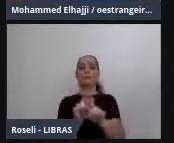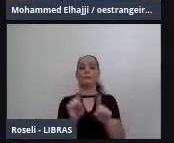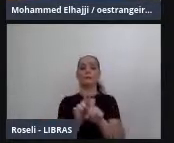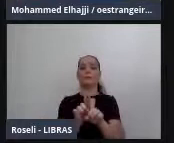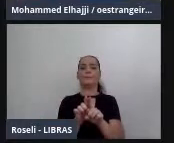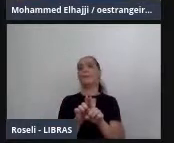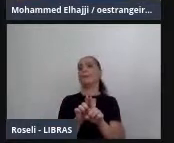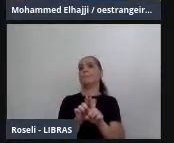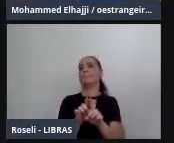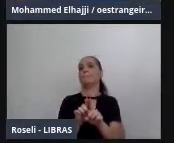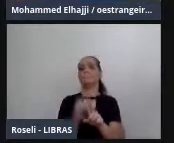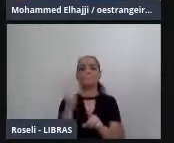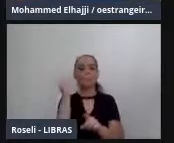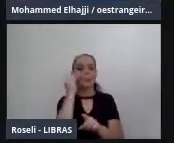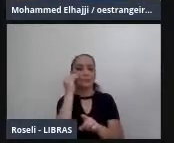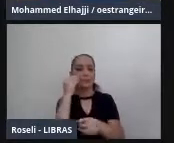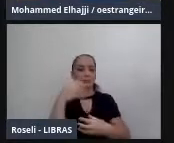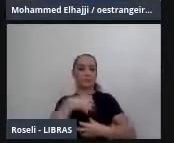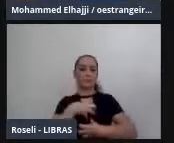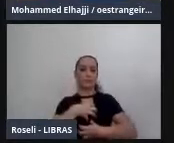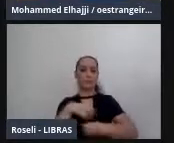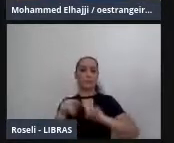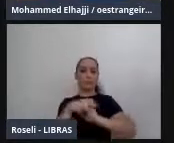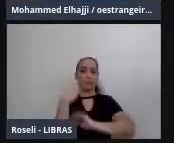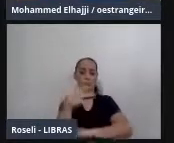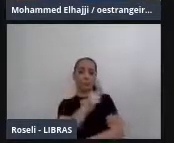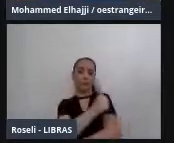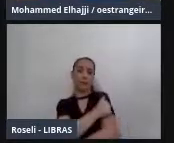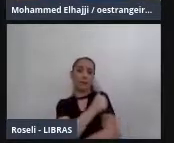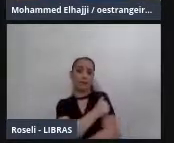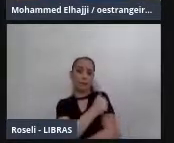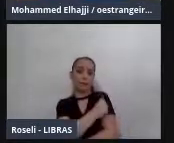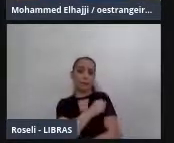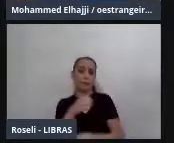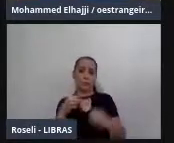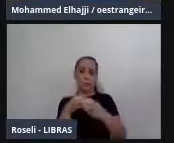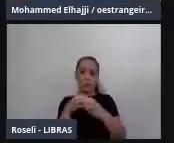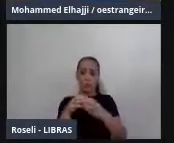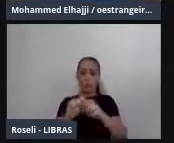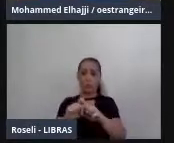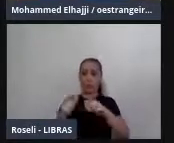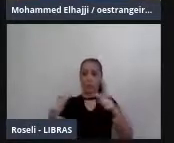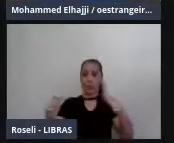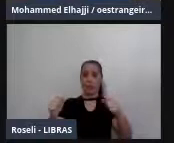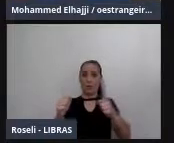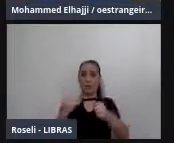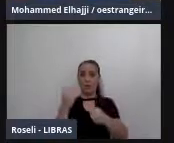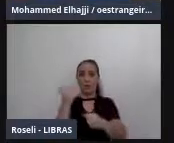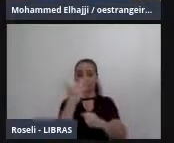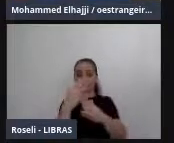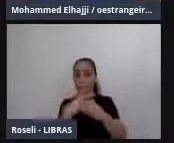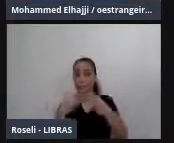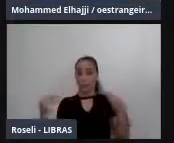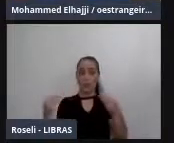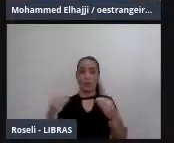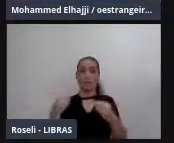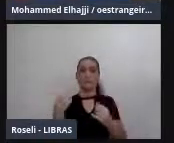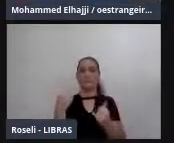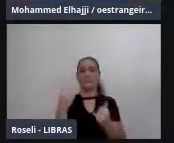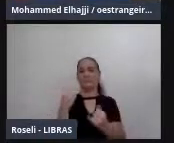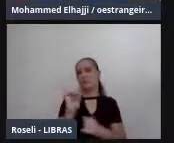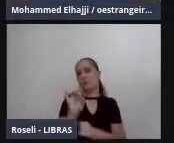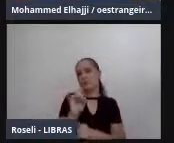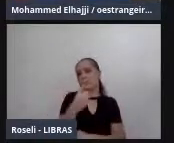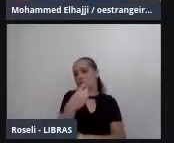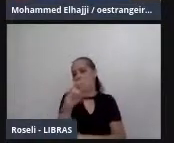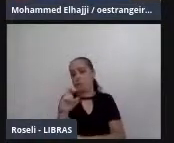a esses alunos que muitas vezes se diluem, né, num grupo maior, porque atualmente são 15, então a gente precisa ter essa